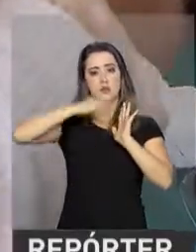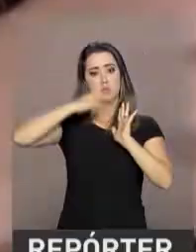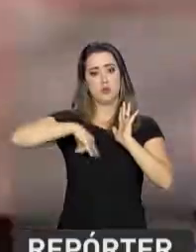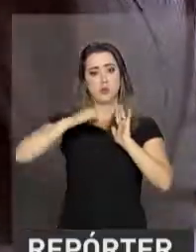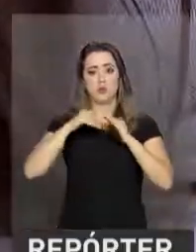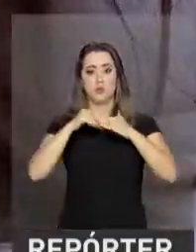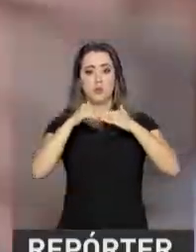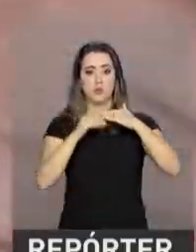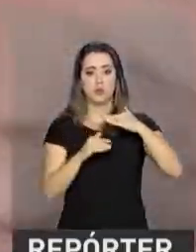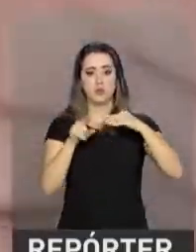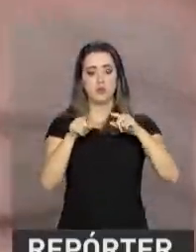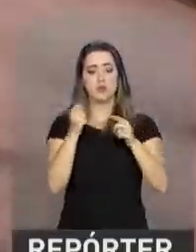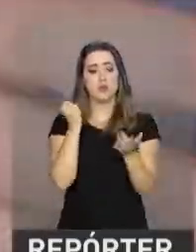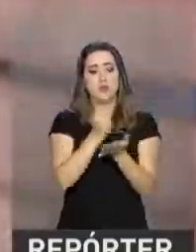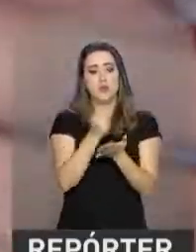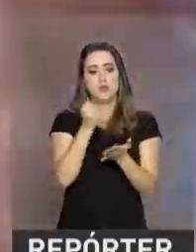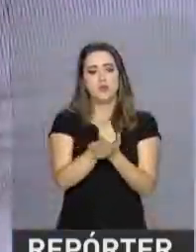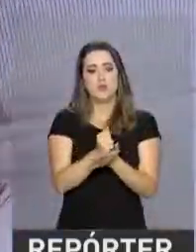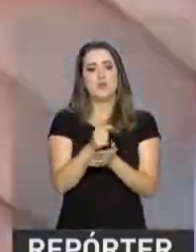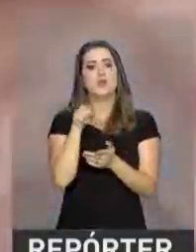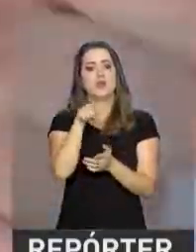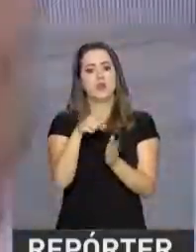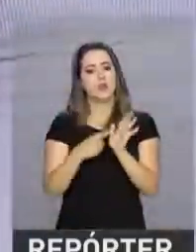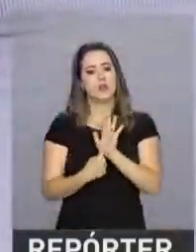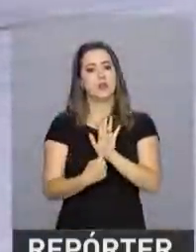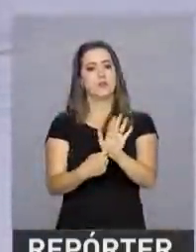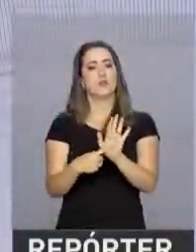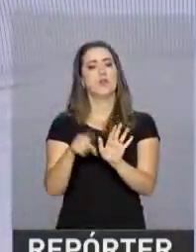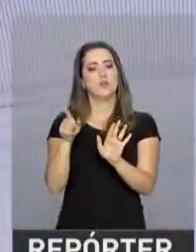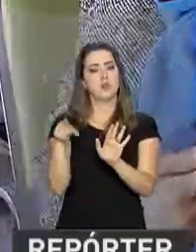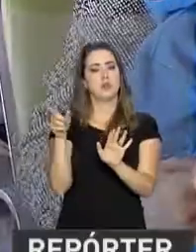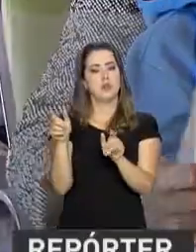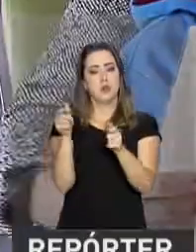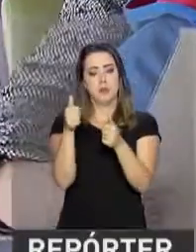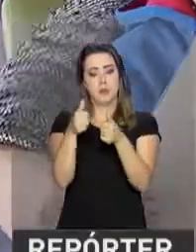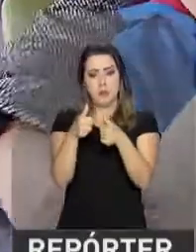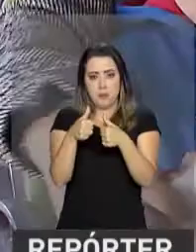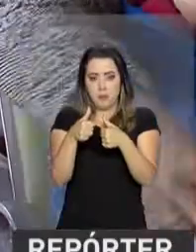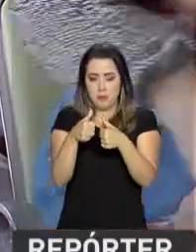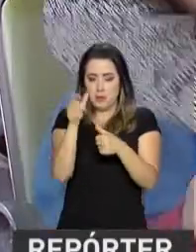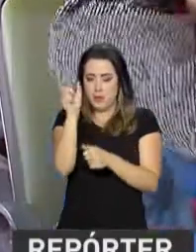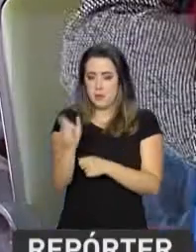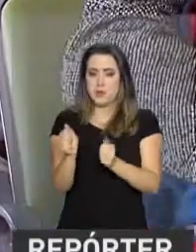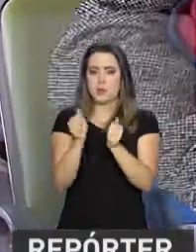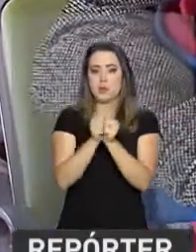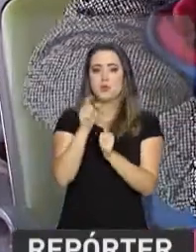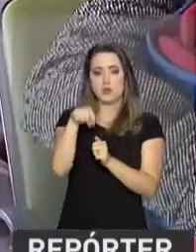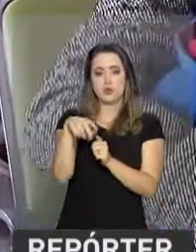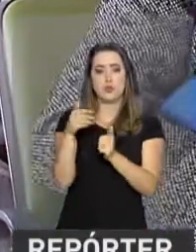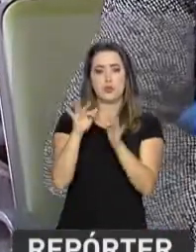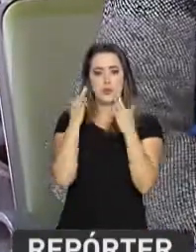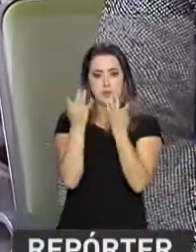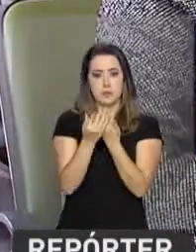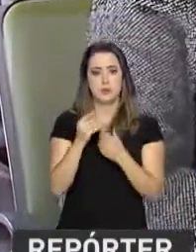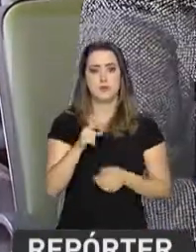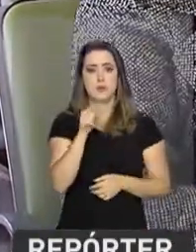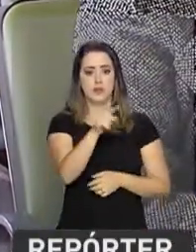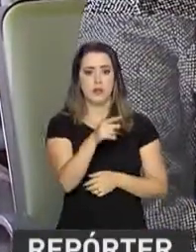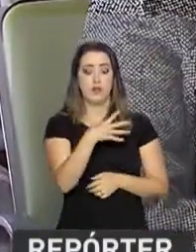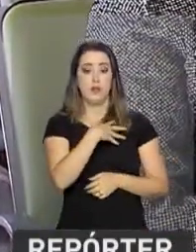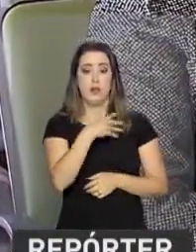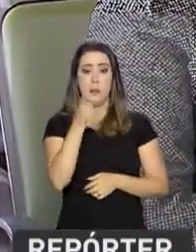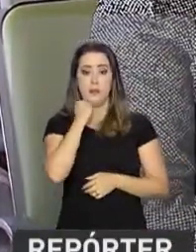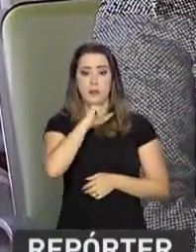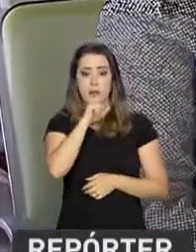menor ea comprovação do grau de parentesco do acompanhante é o caso da letícia que está viajando com a mãe e os dois filhos